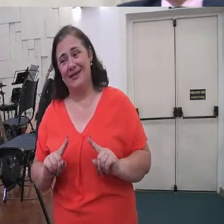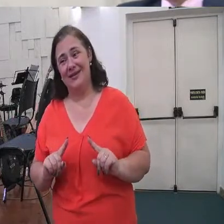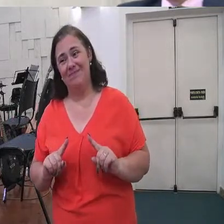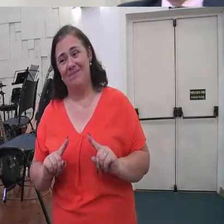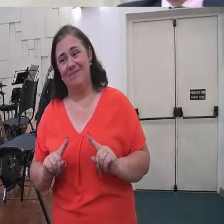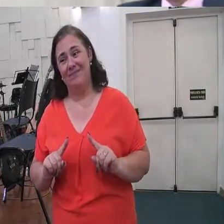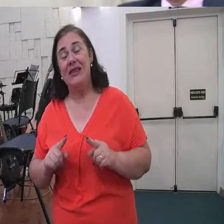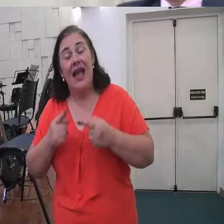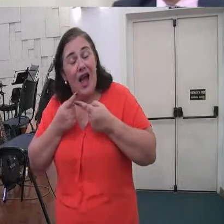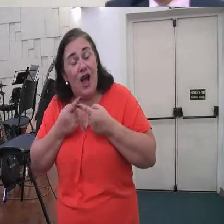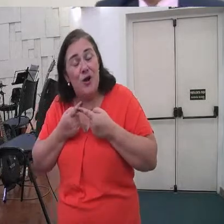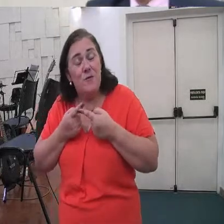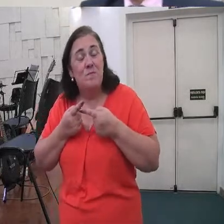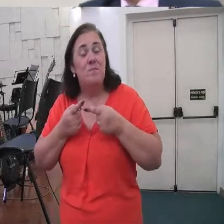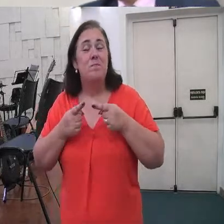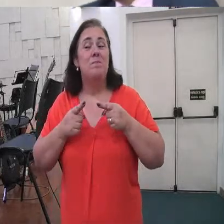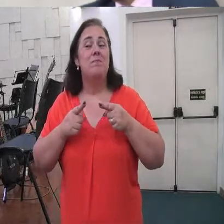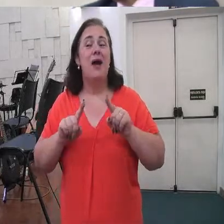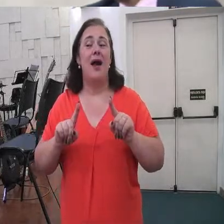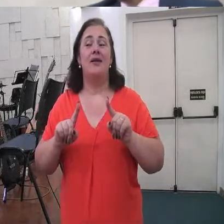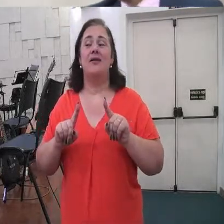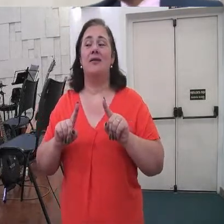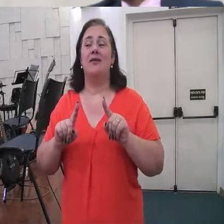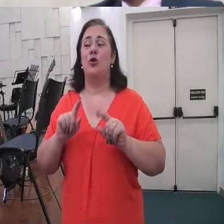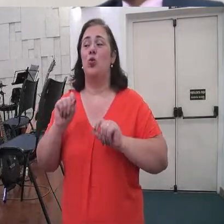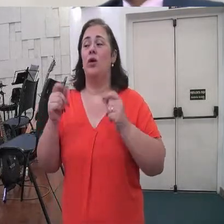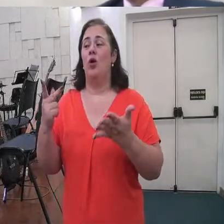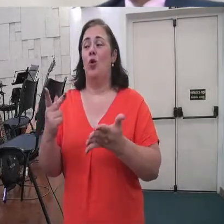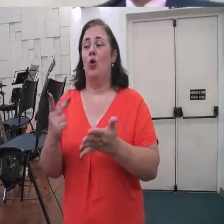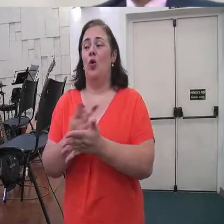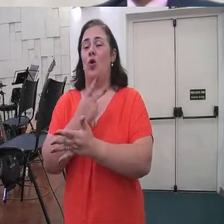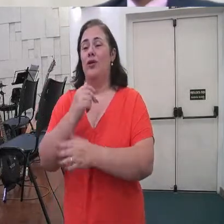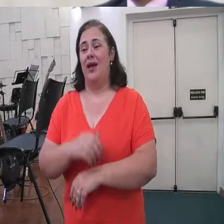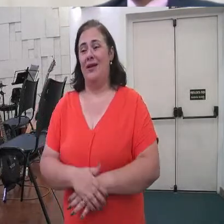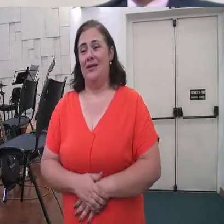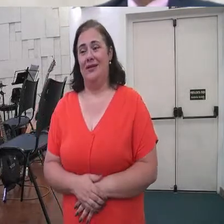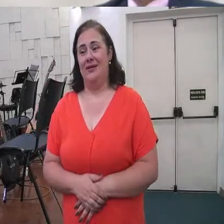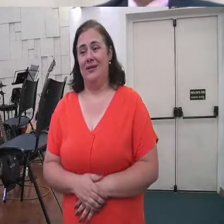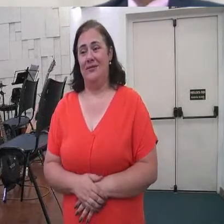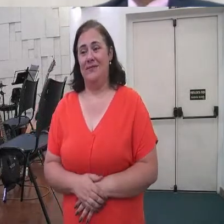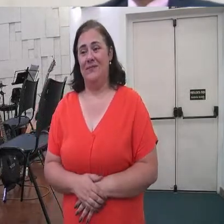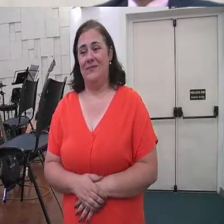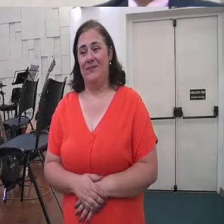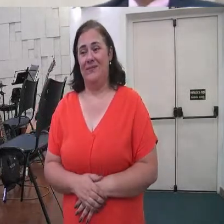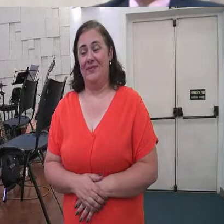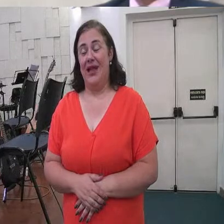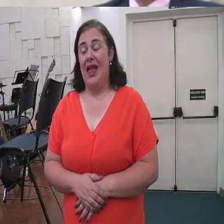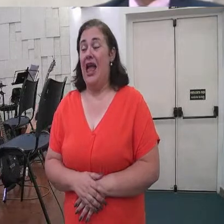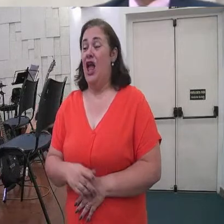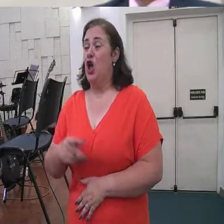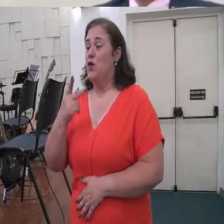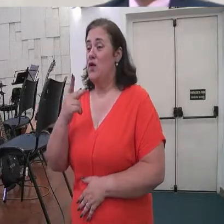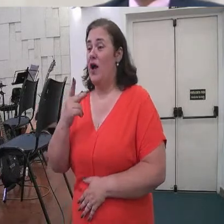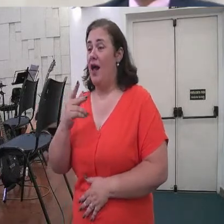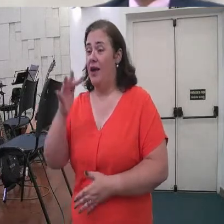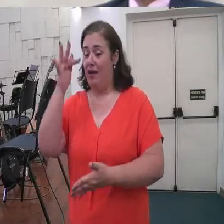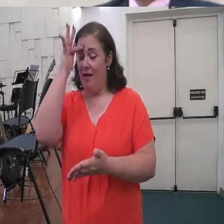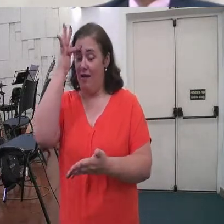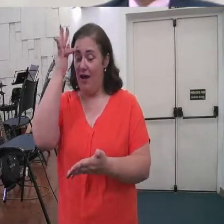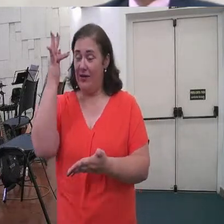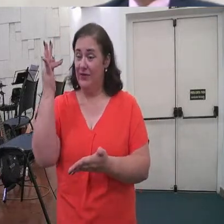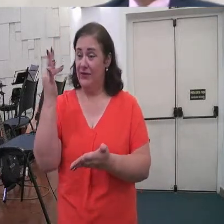pregação. O problema é quando a fé se torna um coaching. A fé se torna